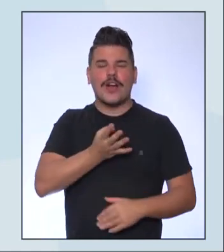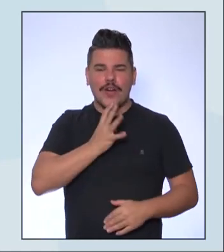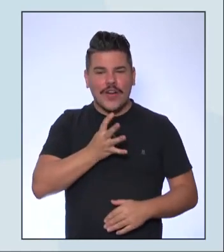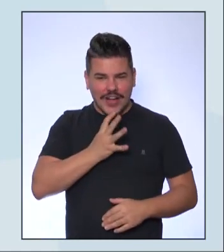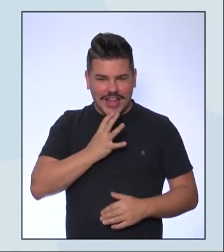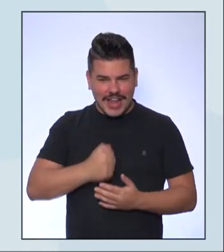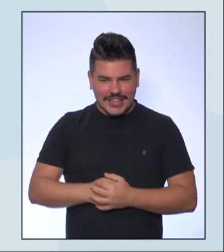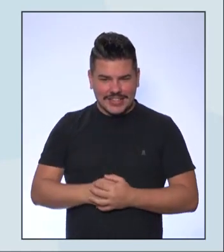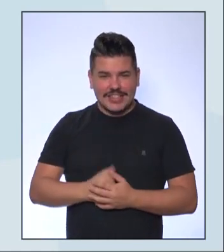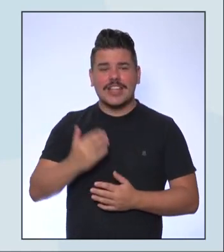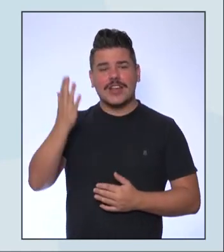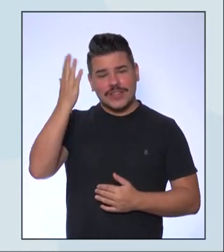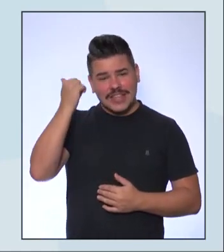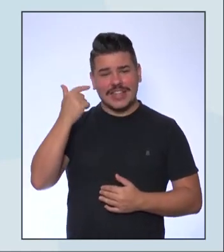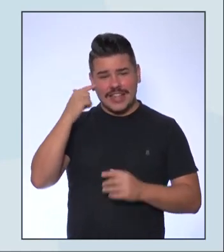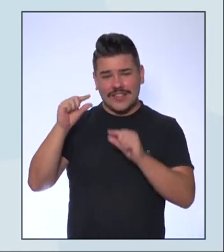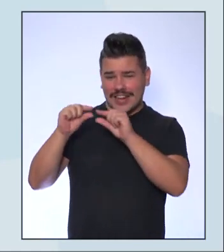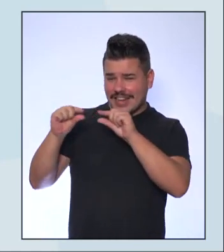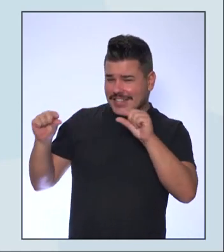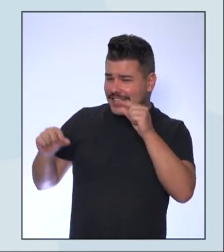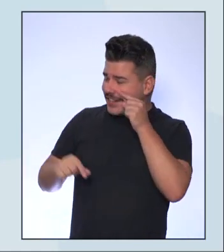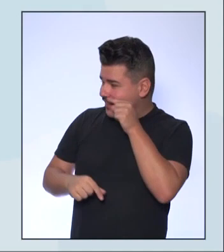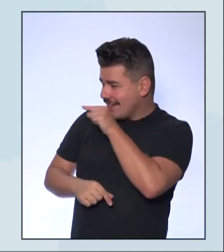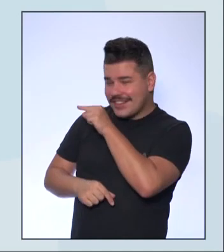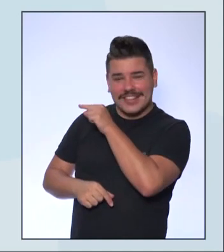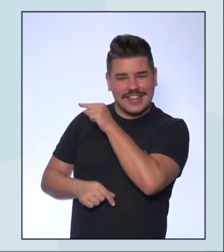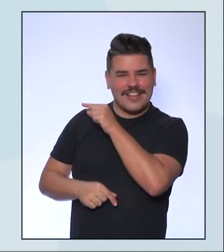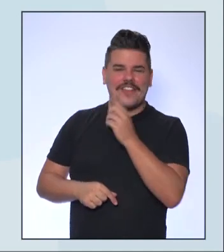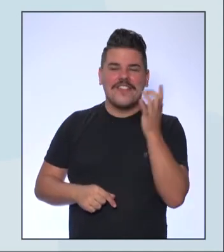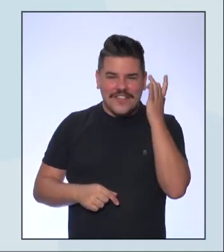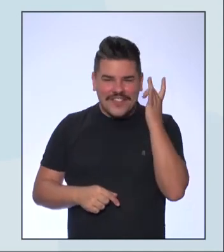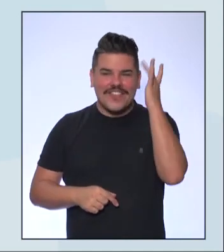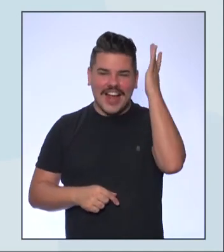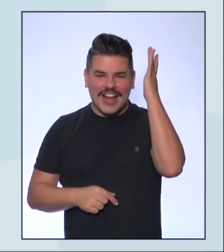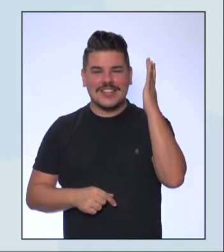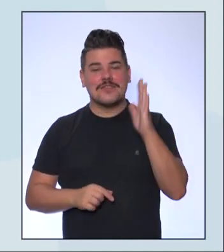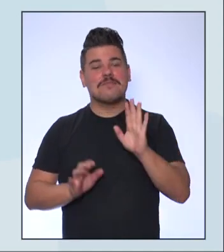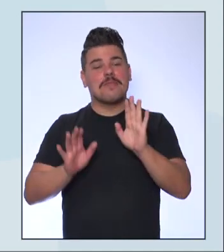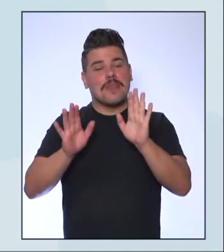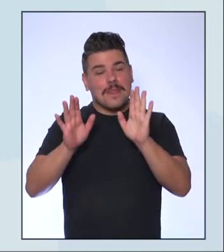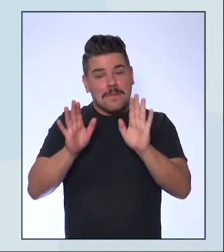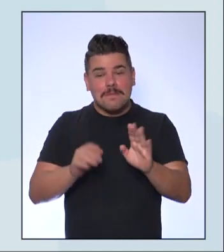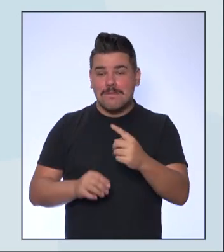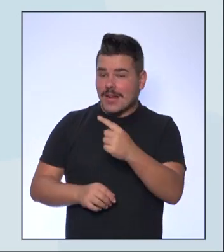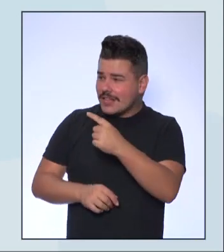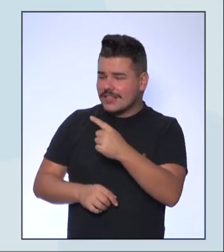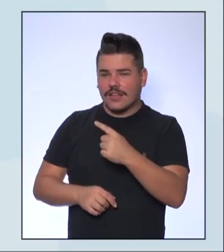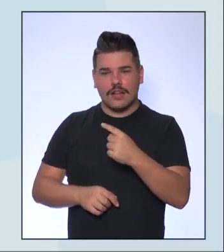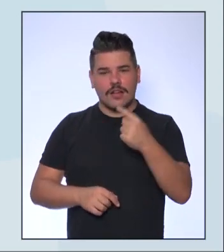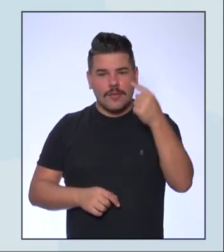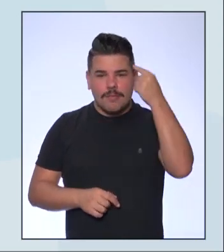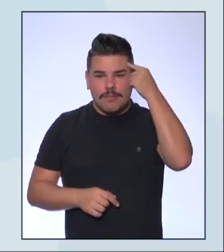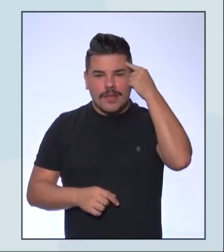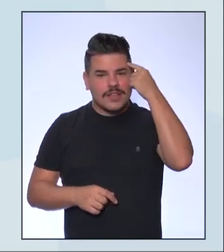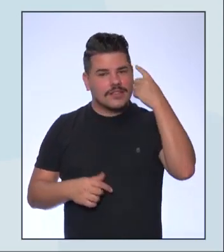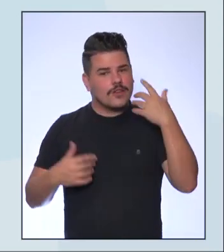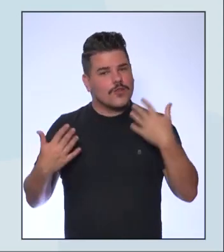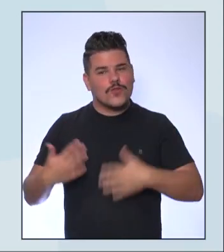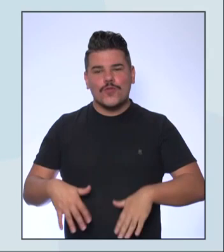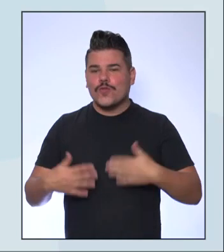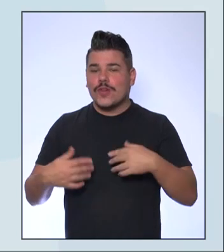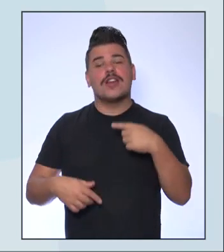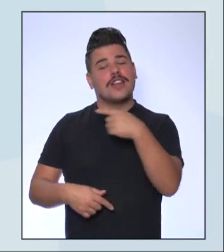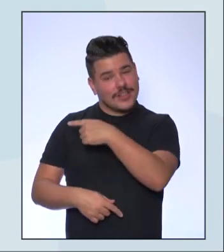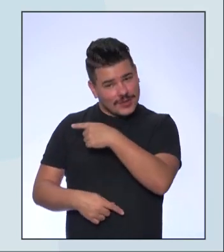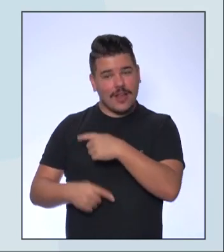reconhecer? Eu sei que ali tem uma legenda que facilita, né, a nossa conversa, mas é uma foto para a gente pensar um pouco, para a gente refletir. Essa